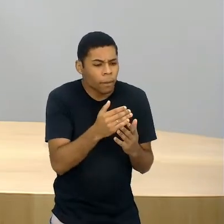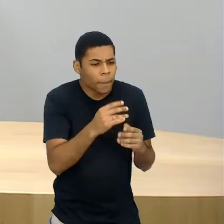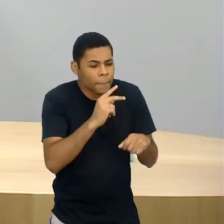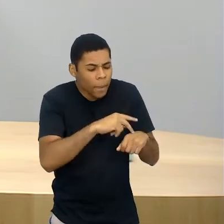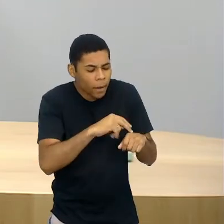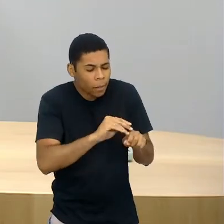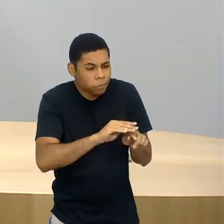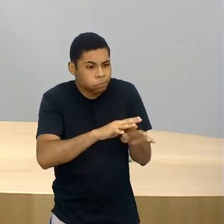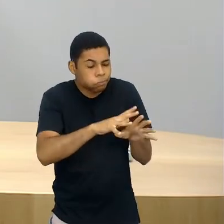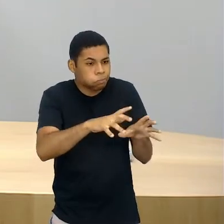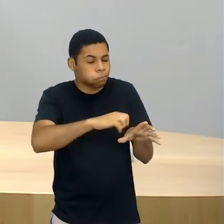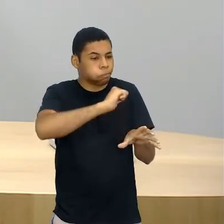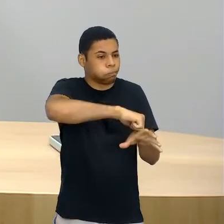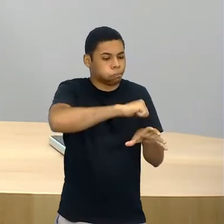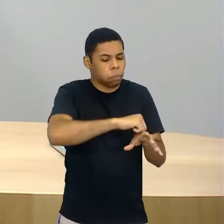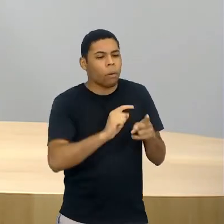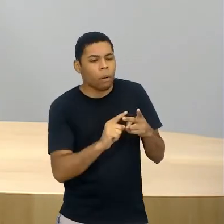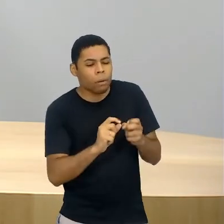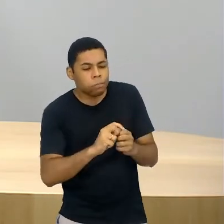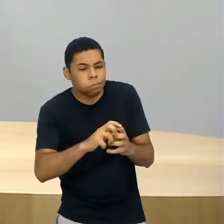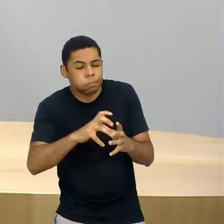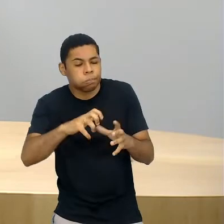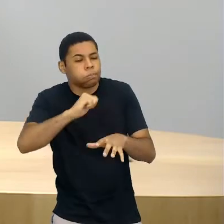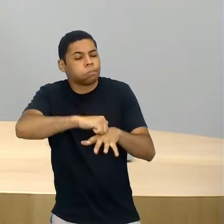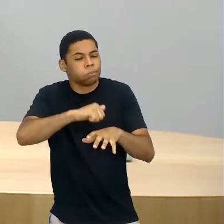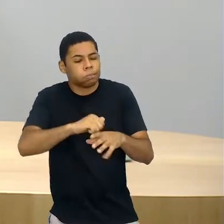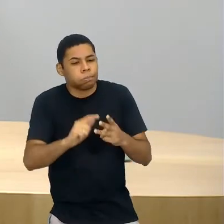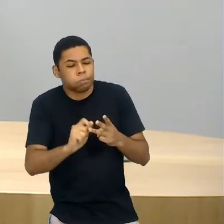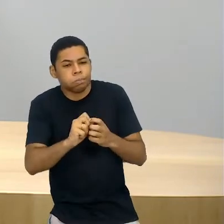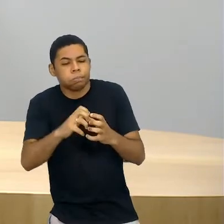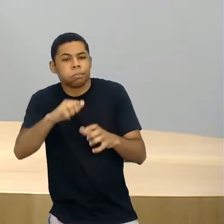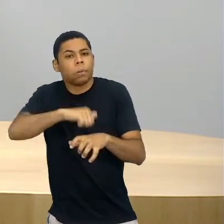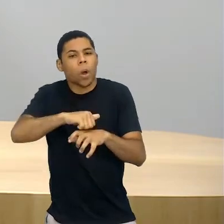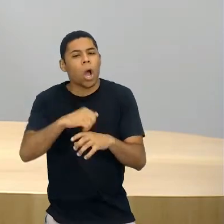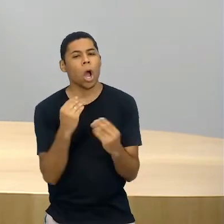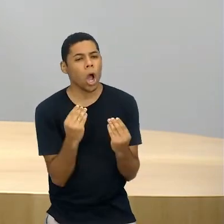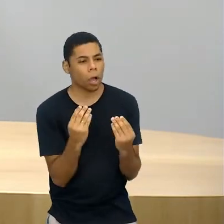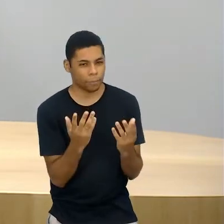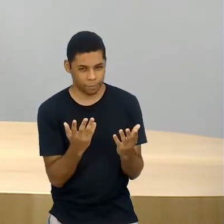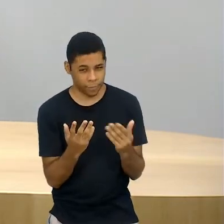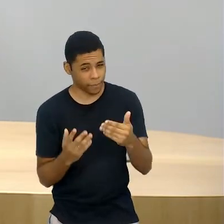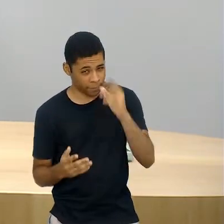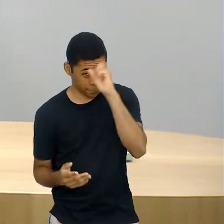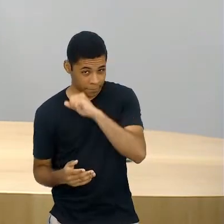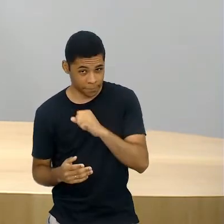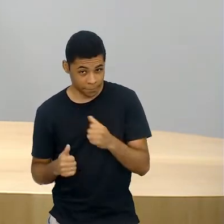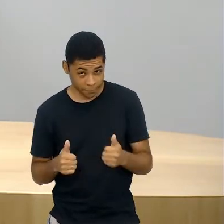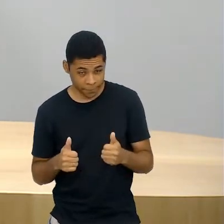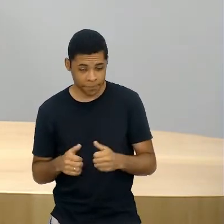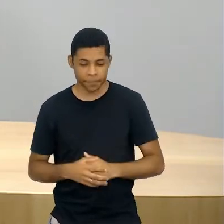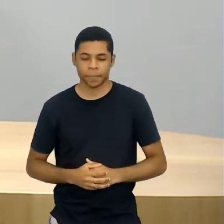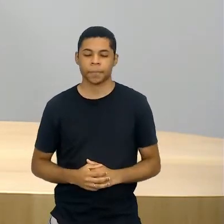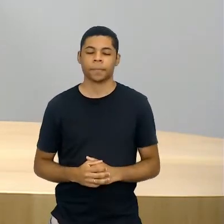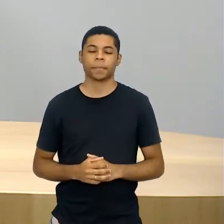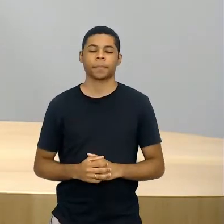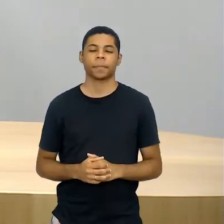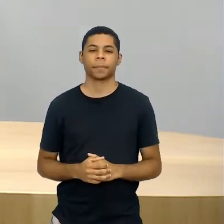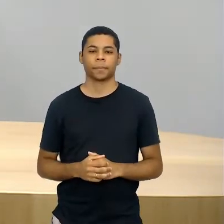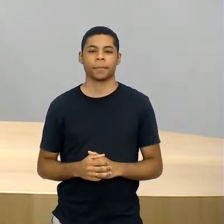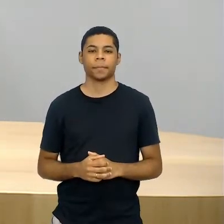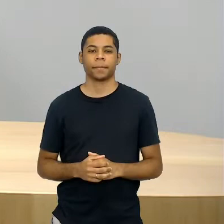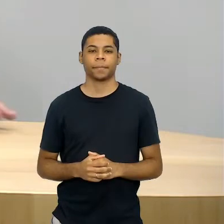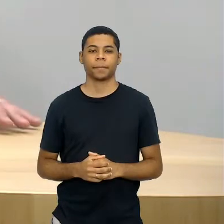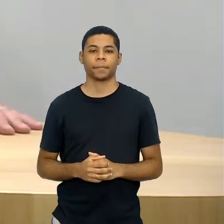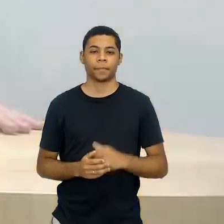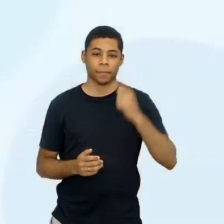intemperismo químico, físico, biológico e também do processo erosivo. Vocês também vão aprender sobre tudo isso aí, tá certo? Vamos lá para a